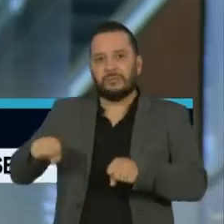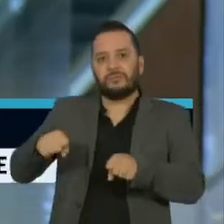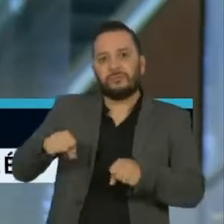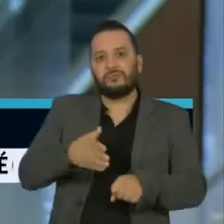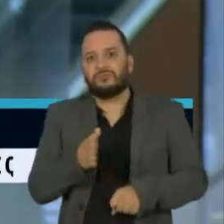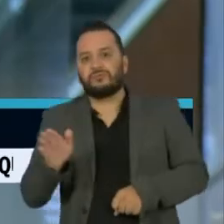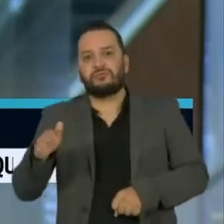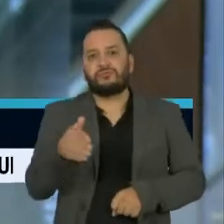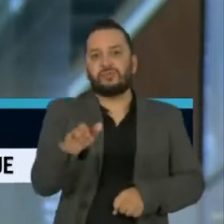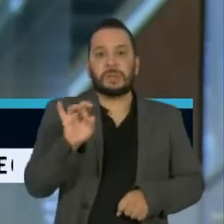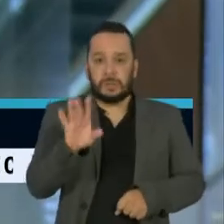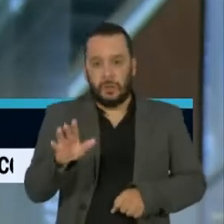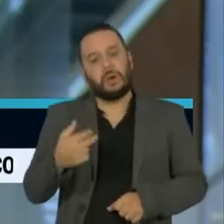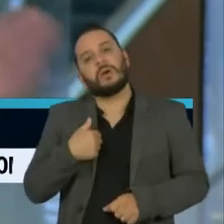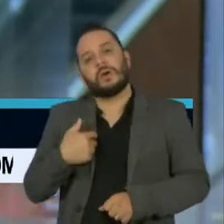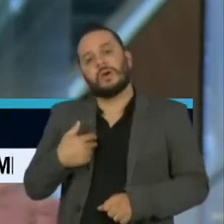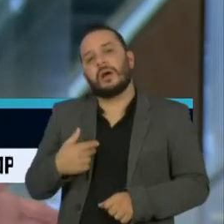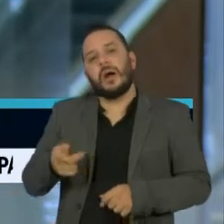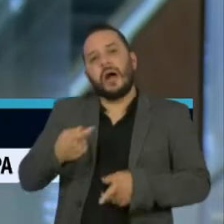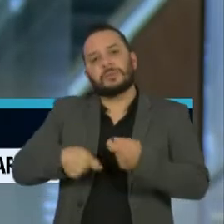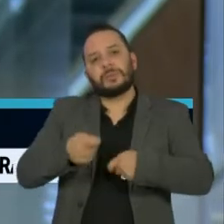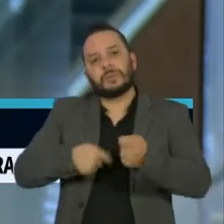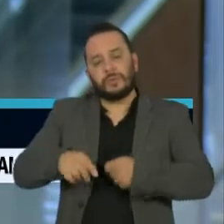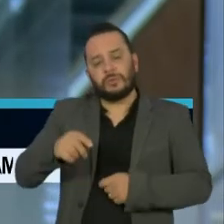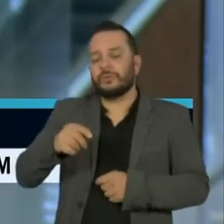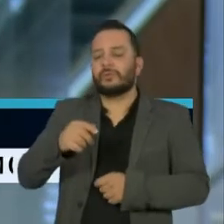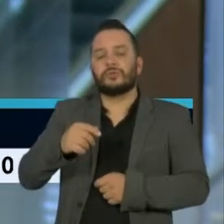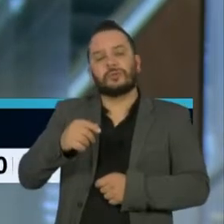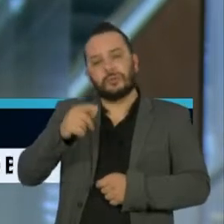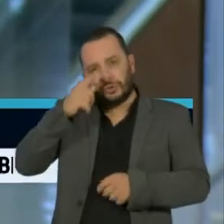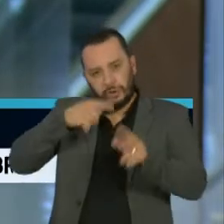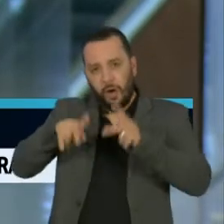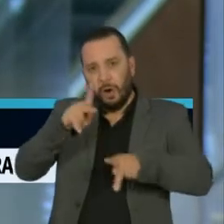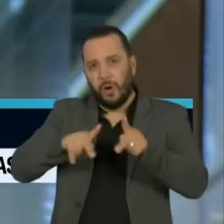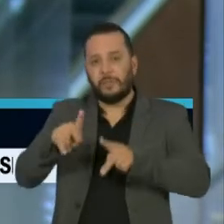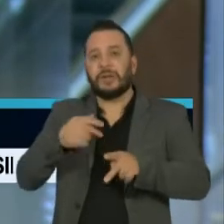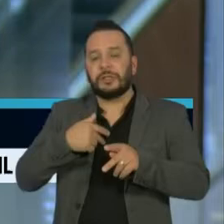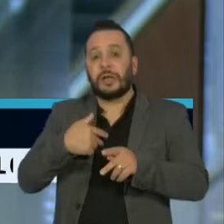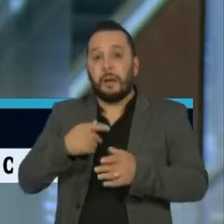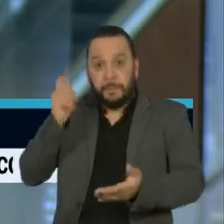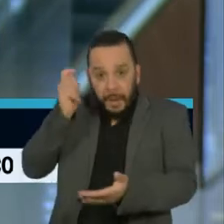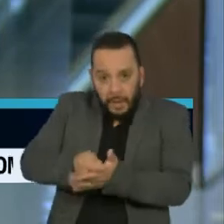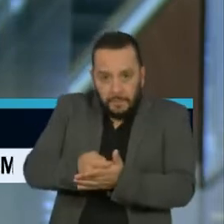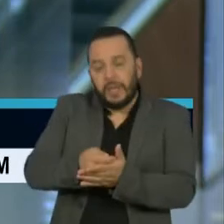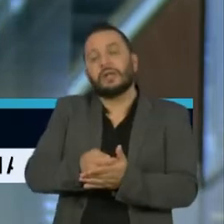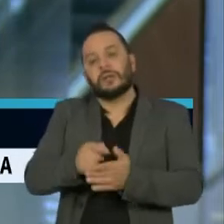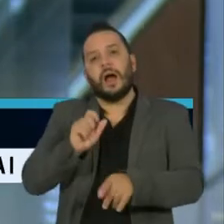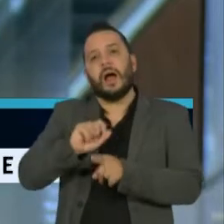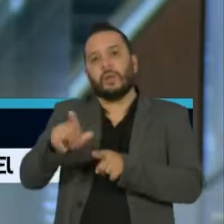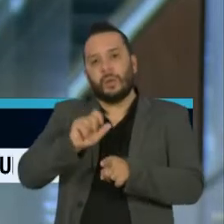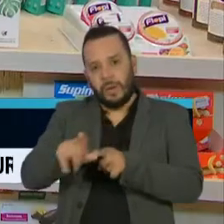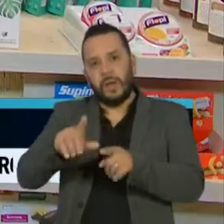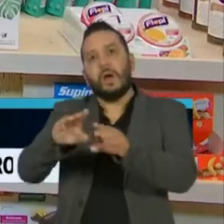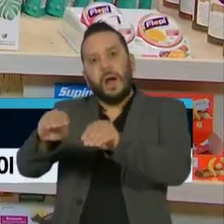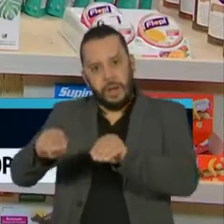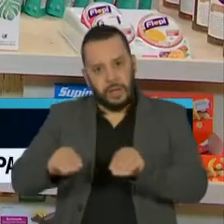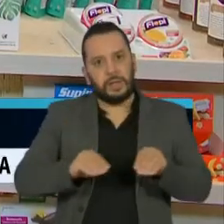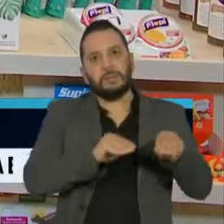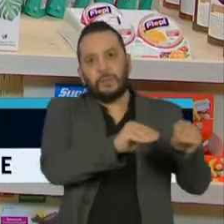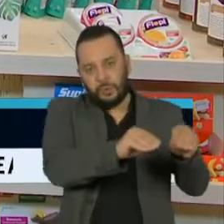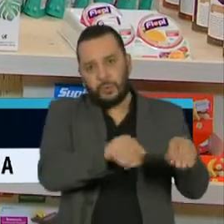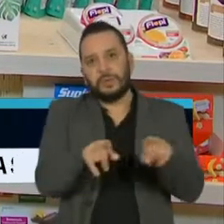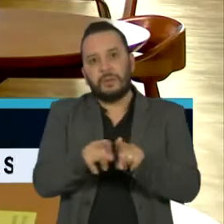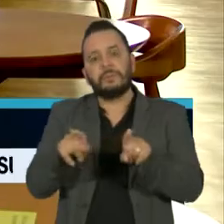A administração do shopping adiou o pagamento dos aluguéis e reduziu pela metade o valor do condomínio. Foi a